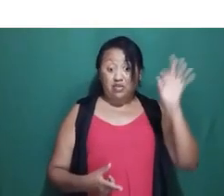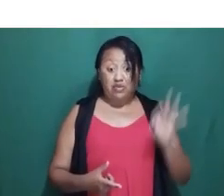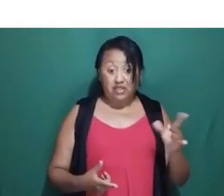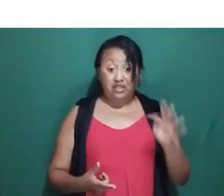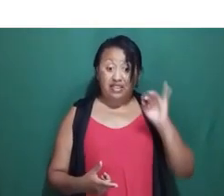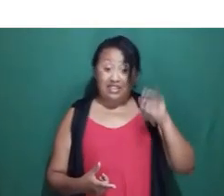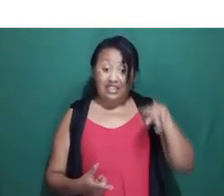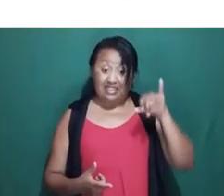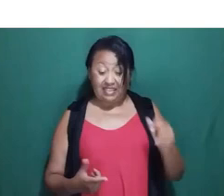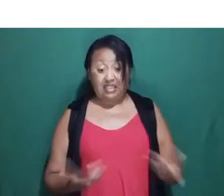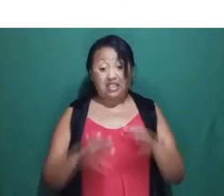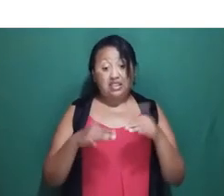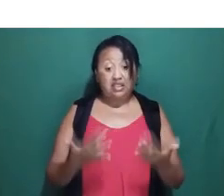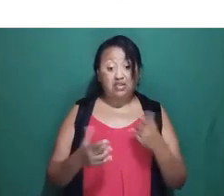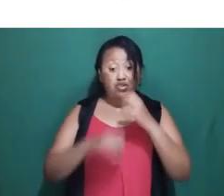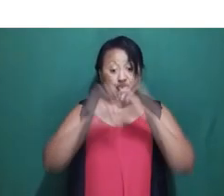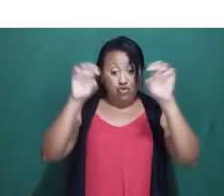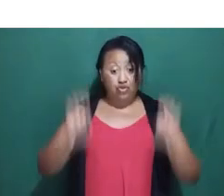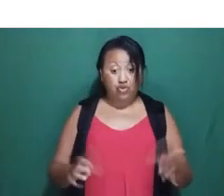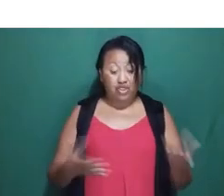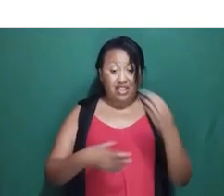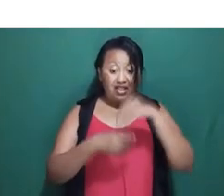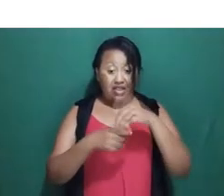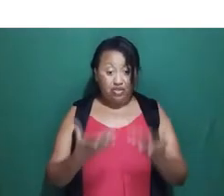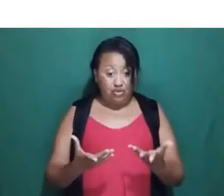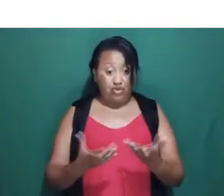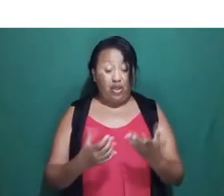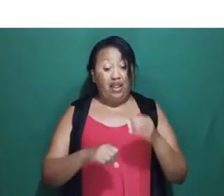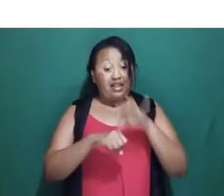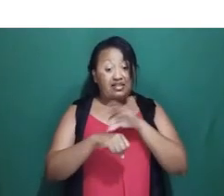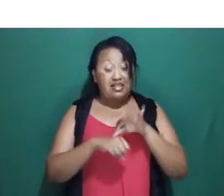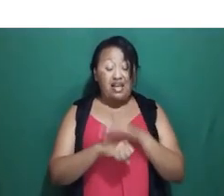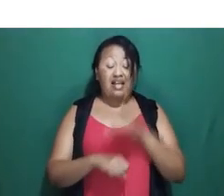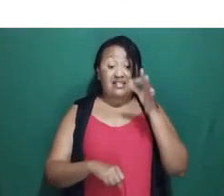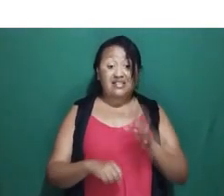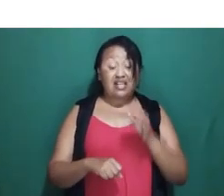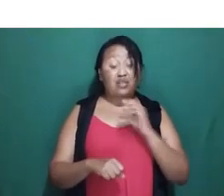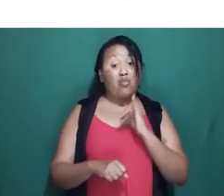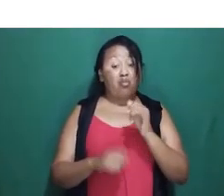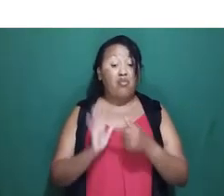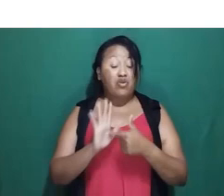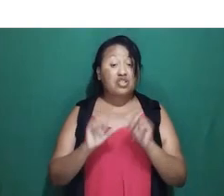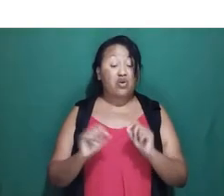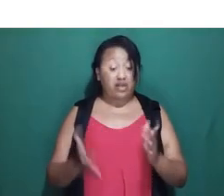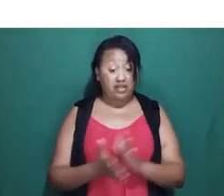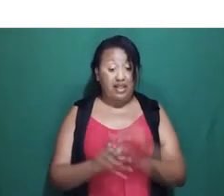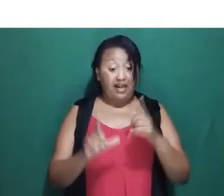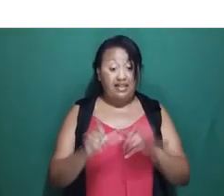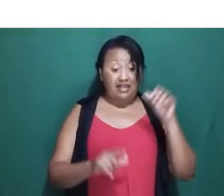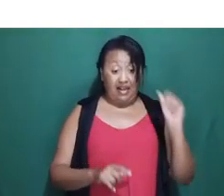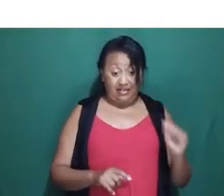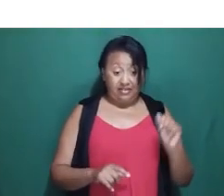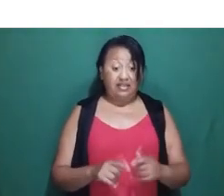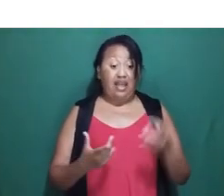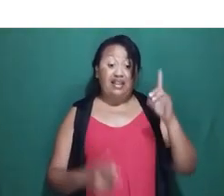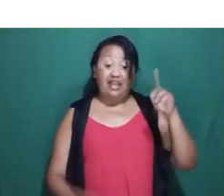as estruturas dos ácidos nucleicos e suas funções dentro das células é correto afirmar que letra A que no DNA A